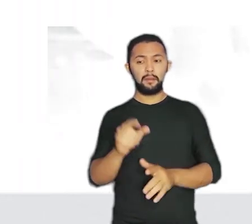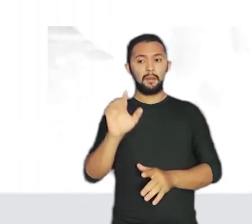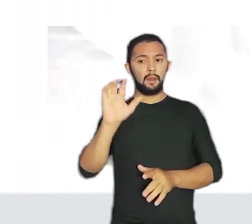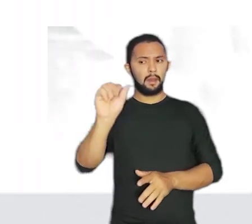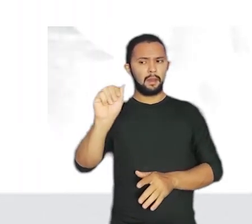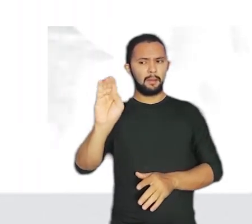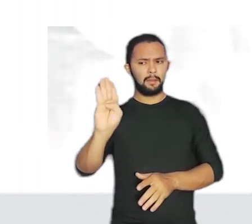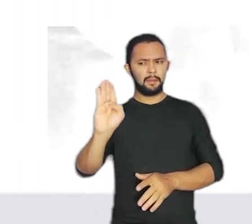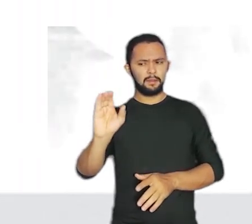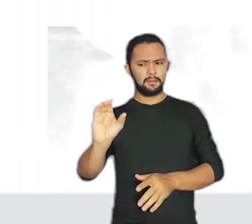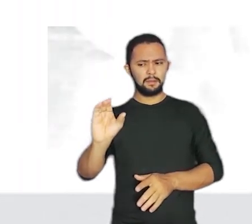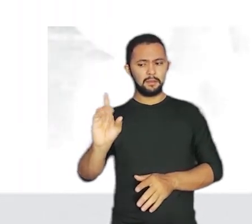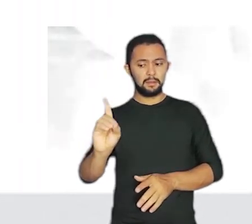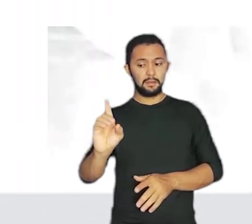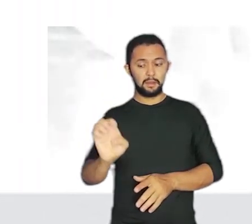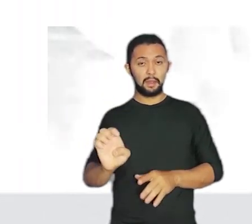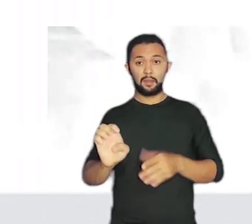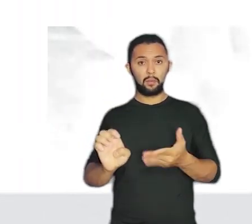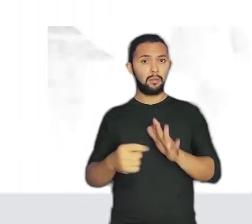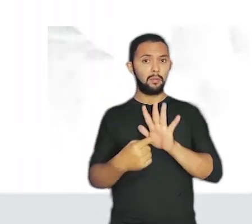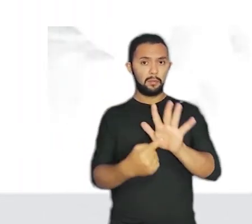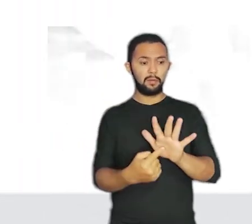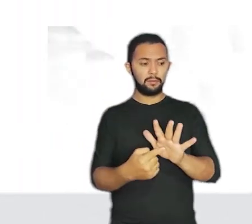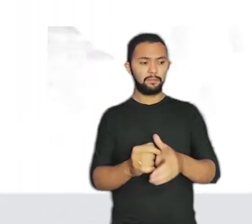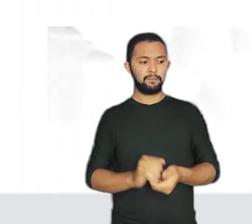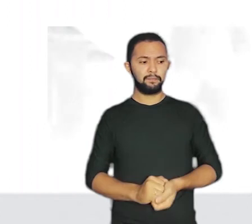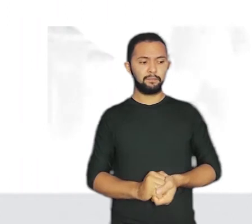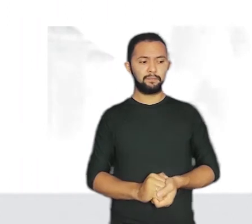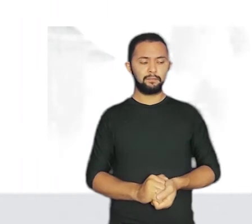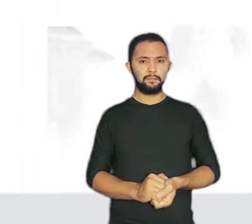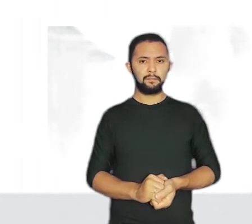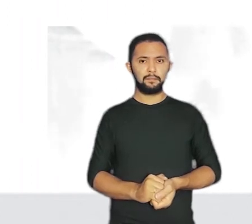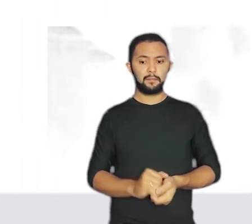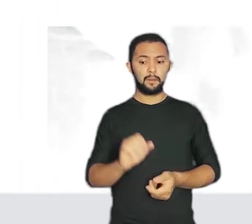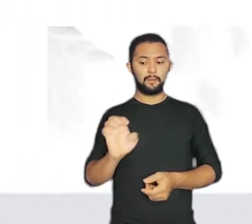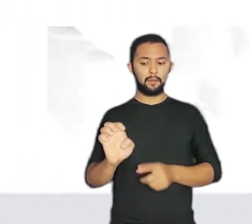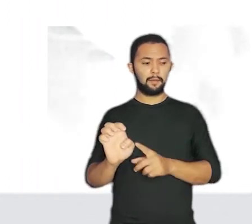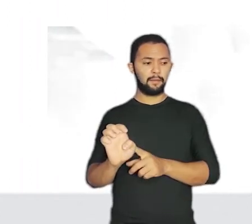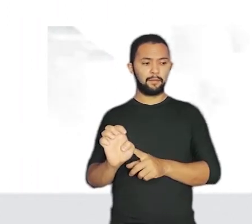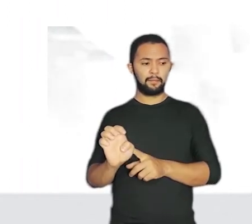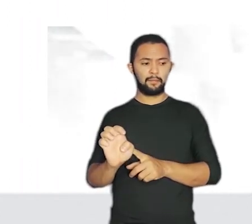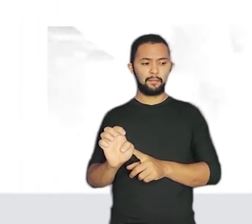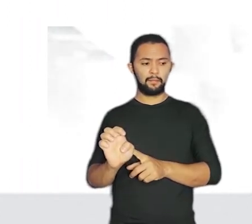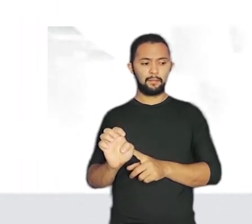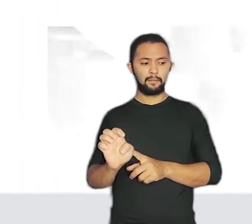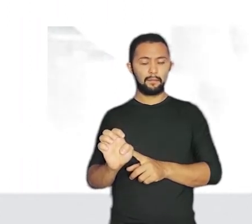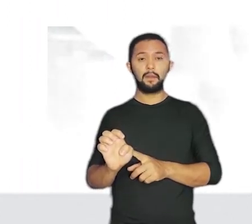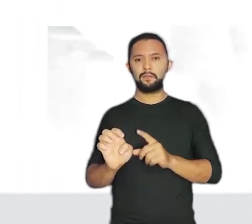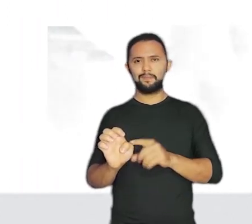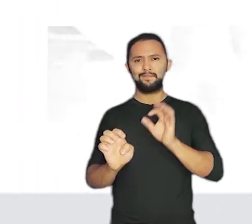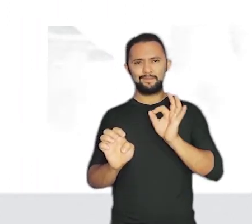B, C, D ou E, tá? Então aí quem marcou o gabarito da letra E, tá? Você